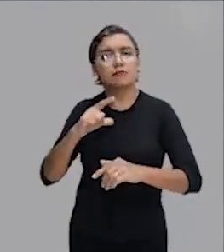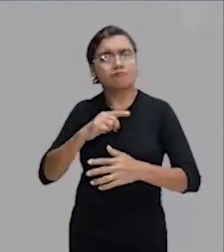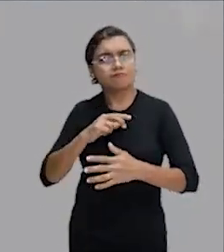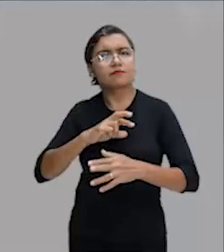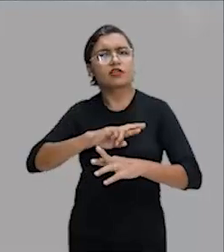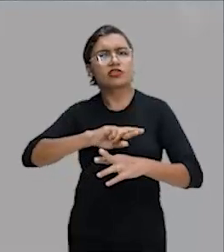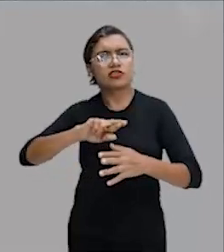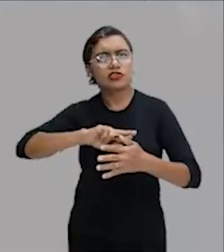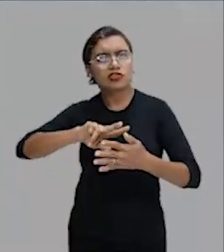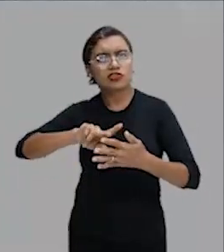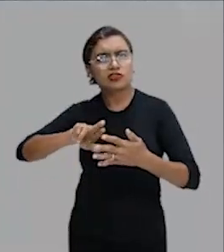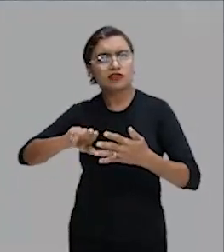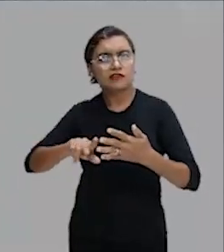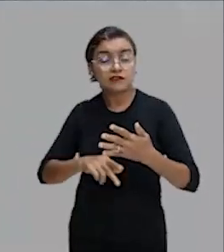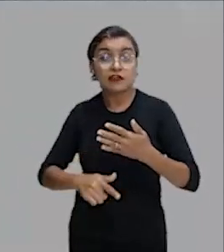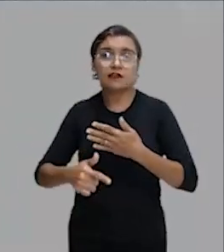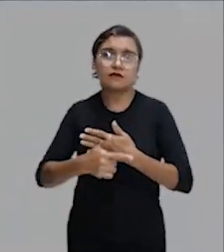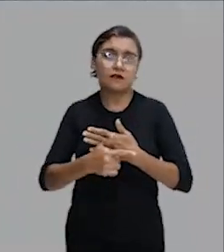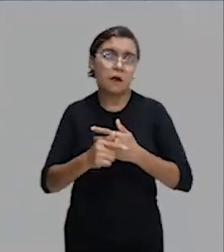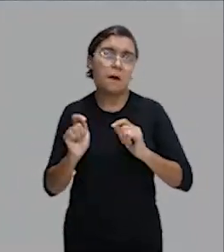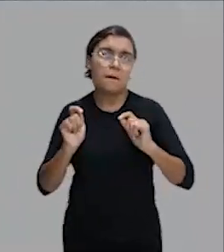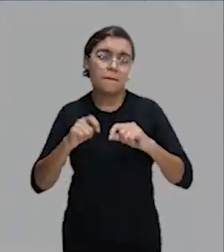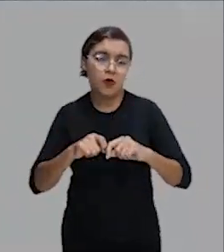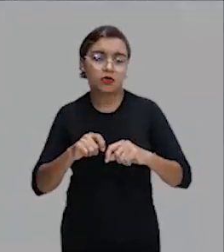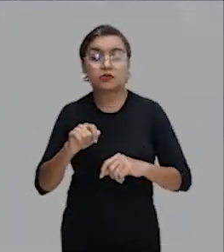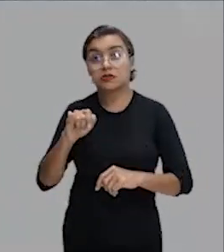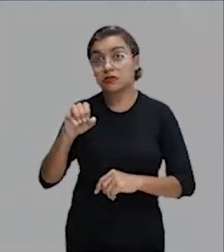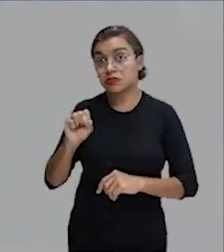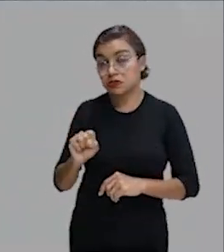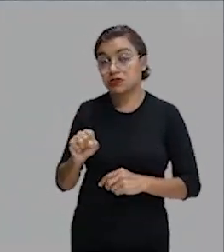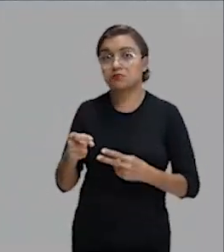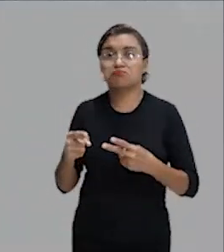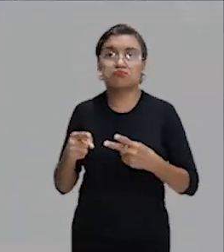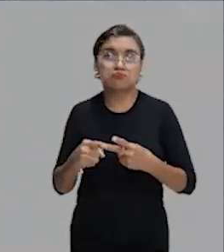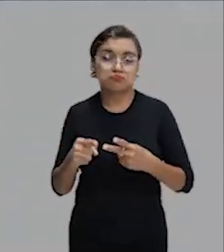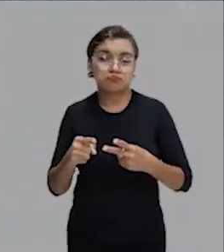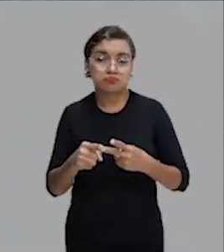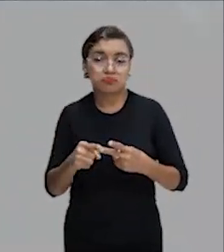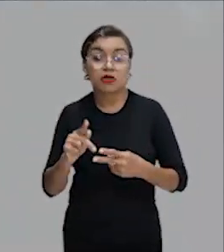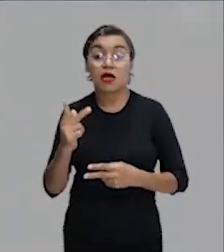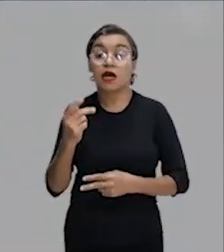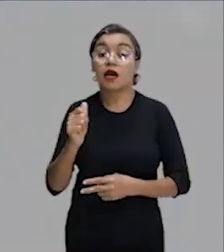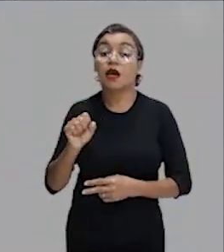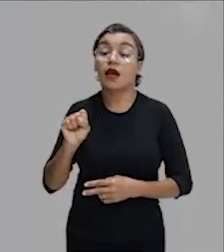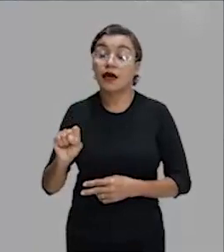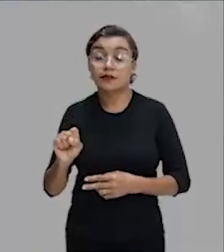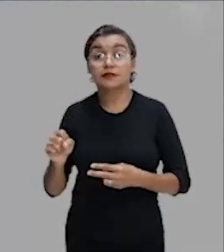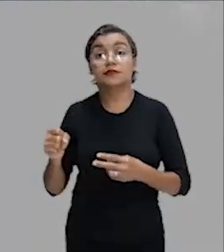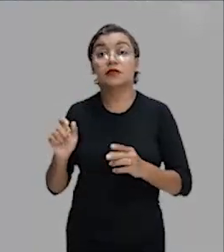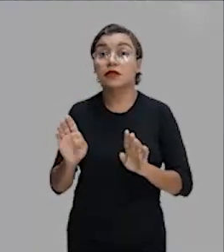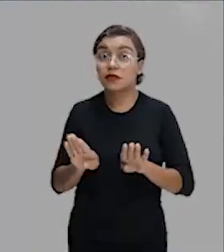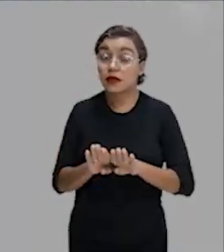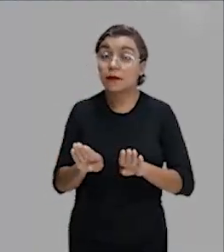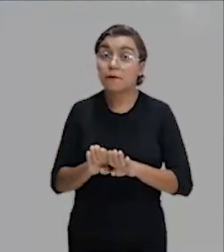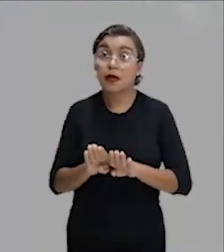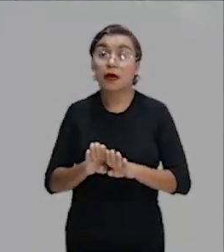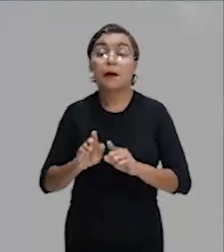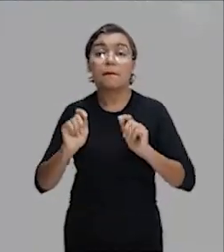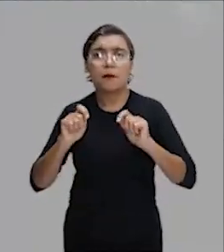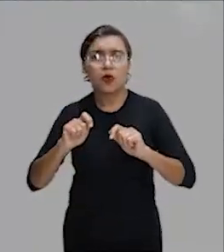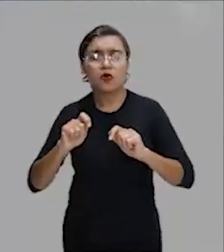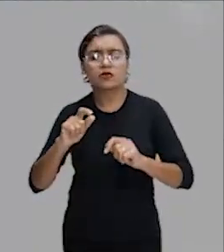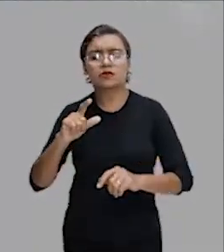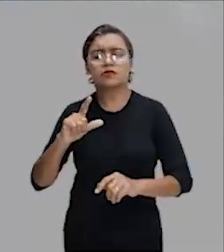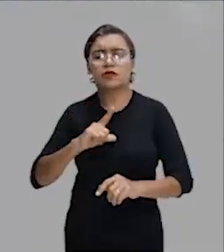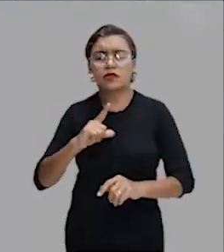funções. Ele pode ser a contração de is, ele pode ser a contração de has, ou ele pode ser o caso possessivo, que é um